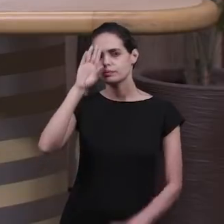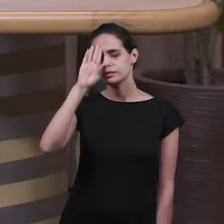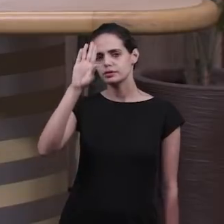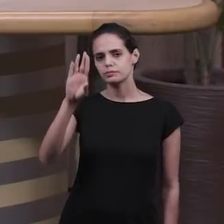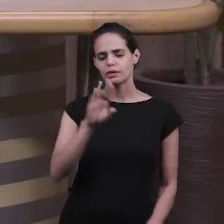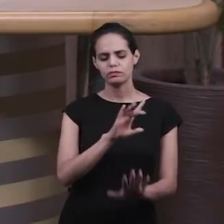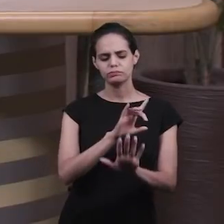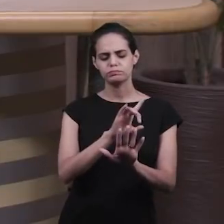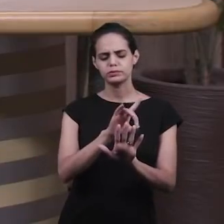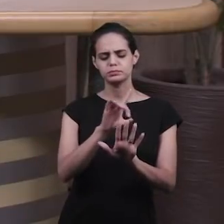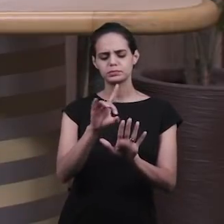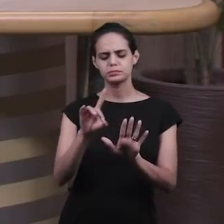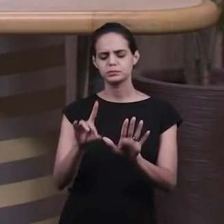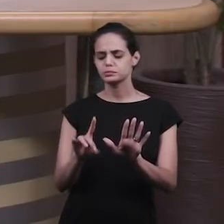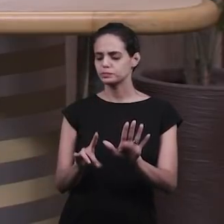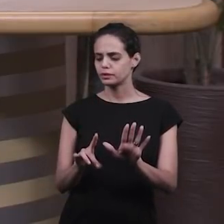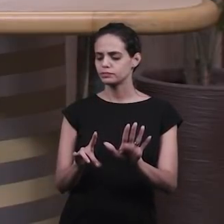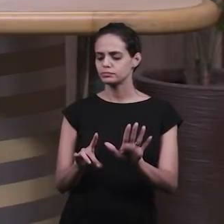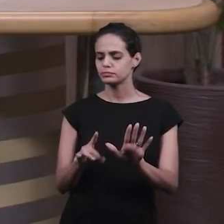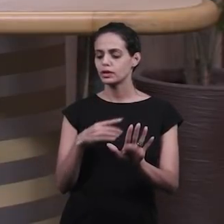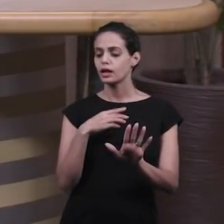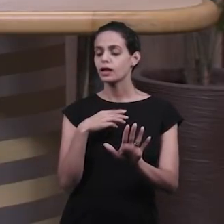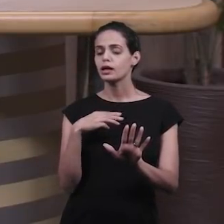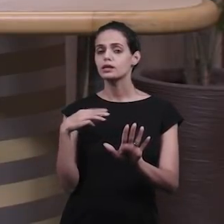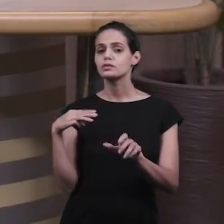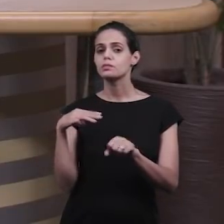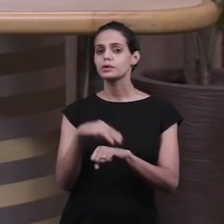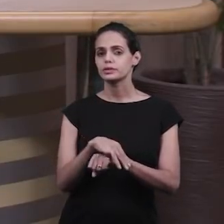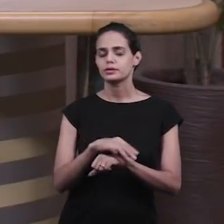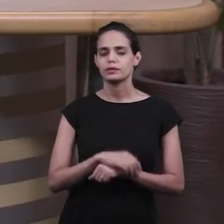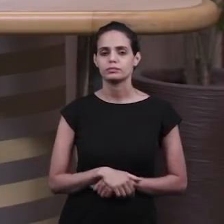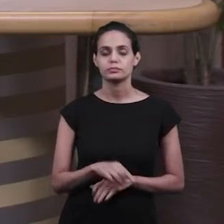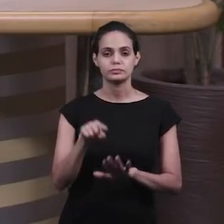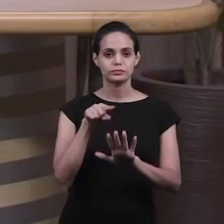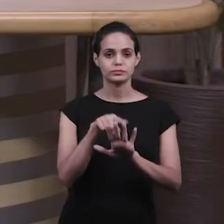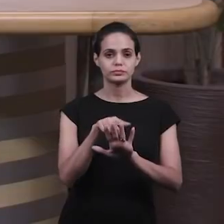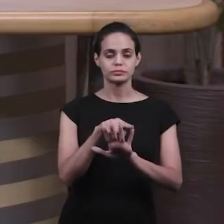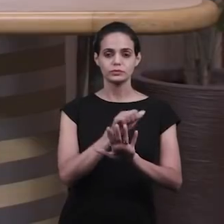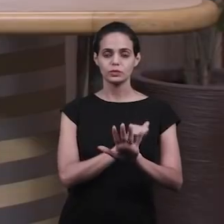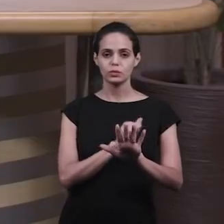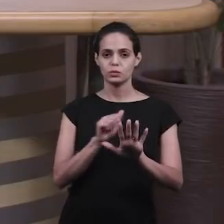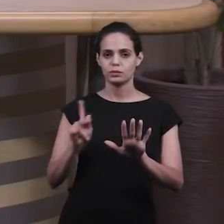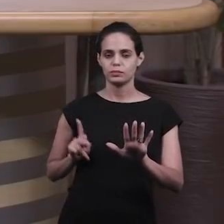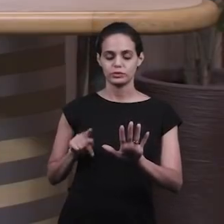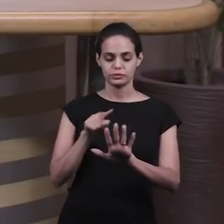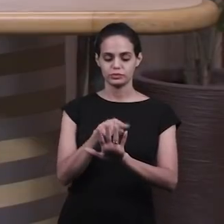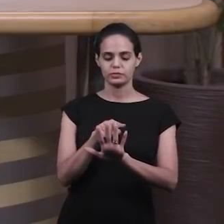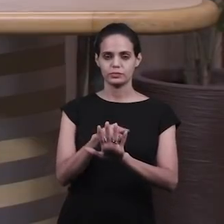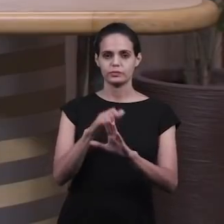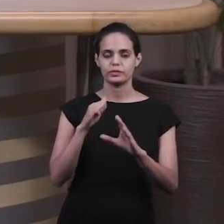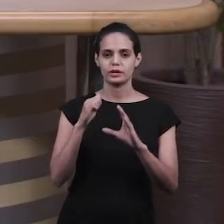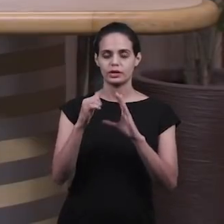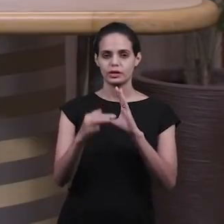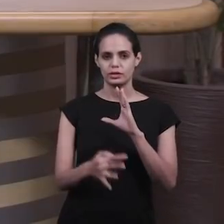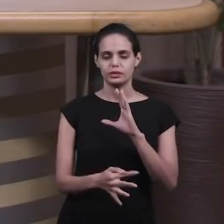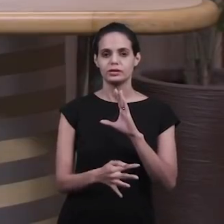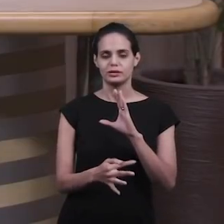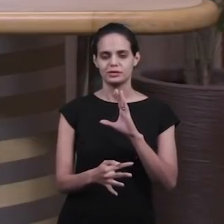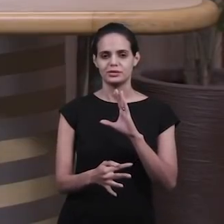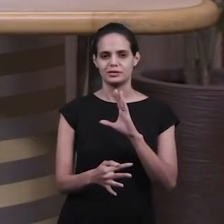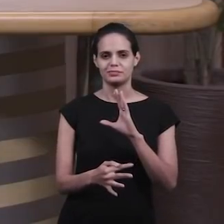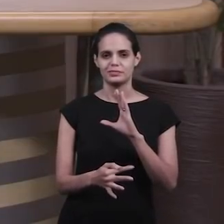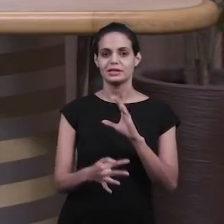uma desses tipos de ministério. O apóstolo, no texto original, é aquele que é enviado.